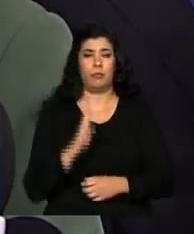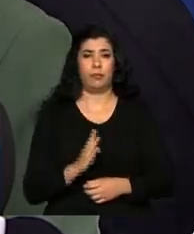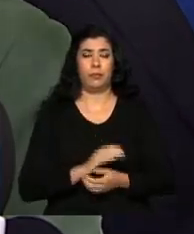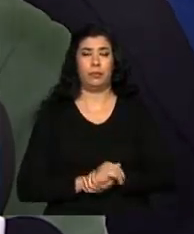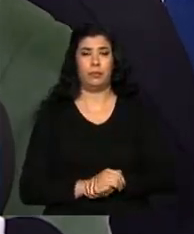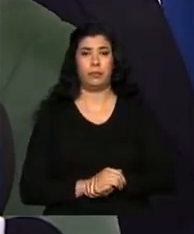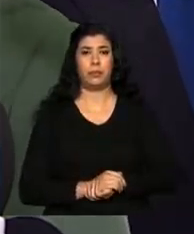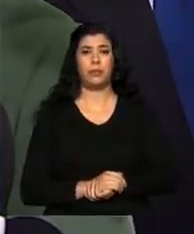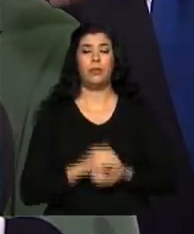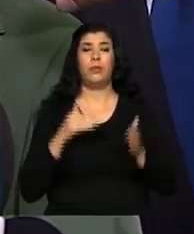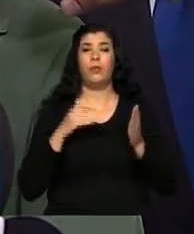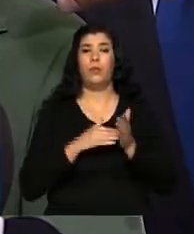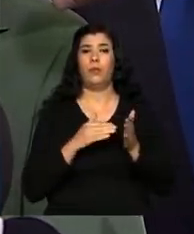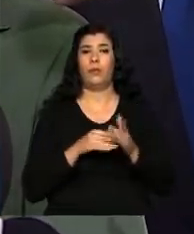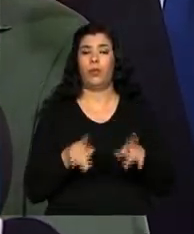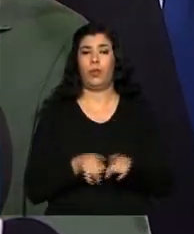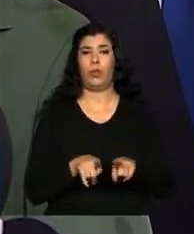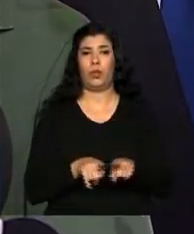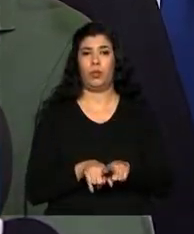E, finalmente,